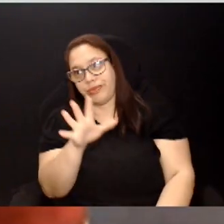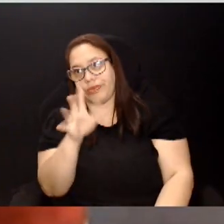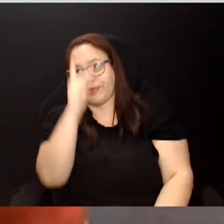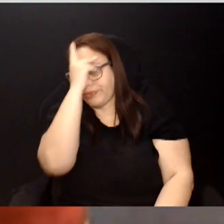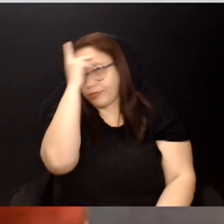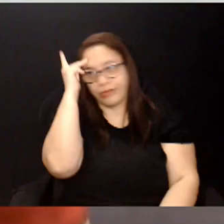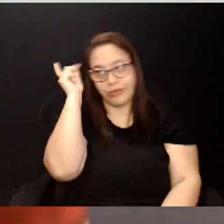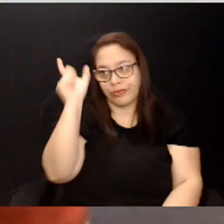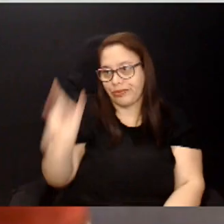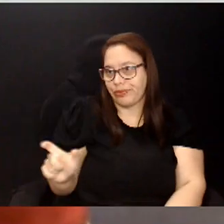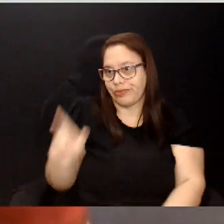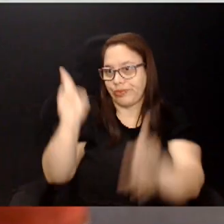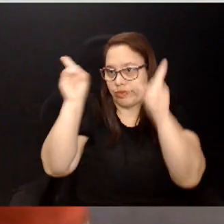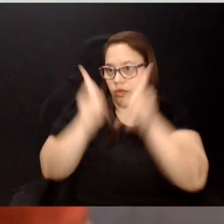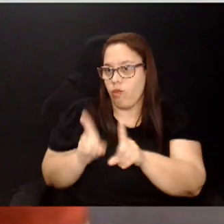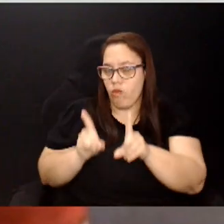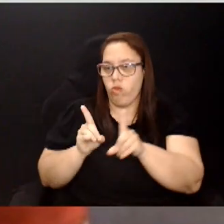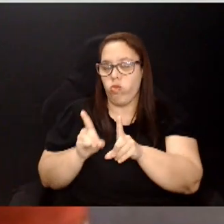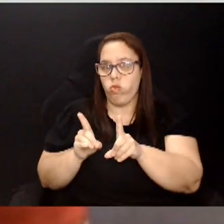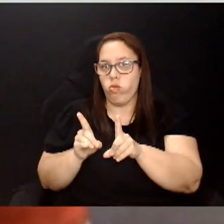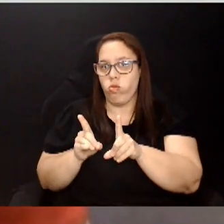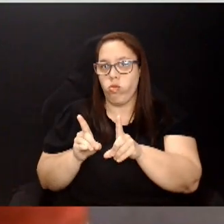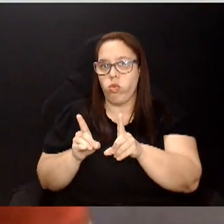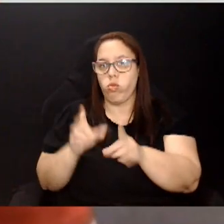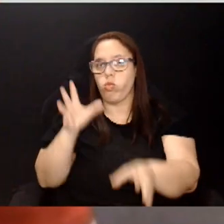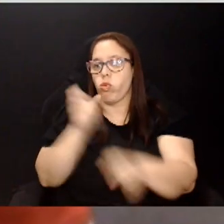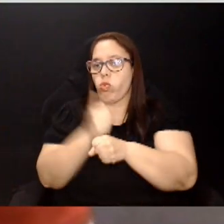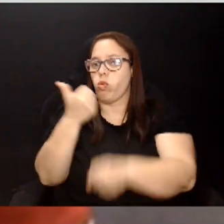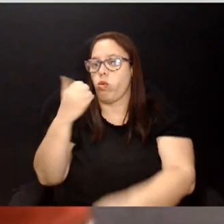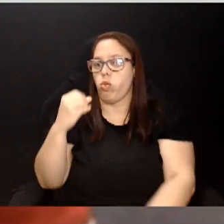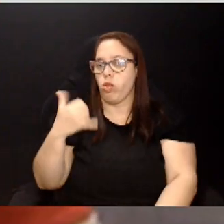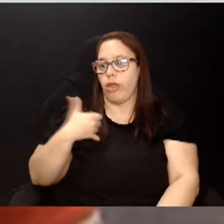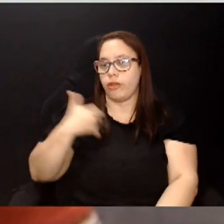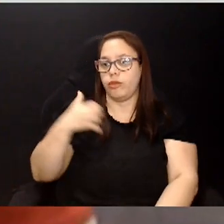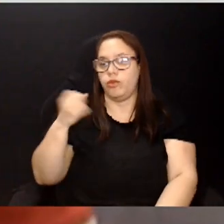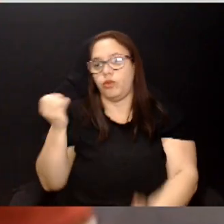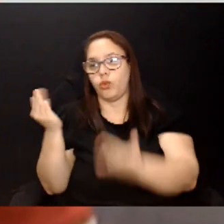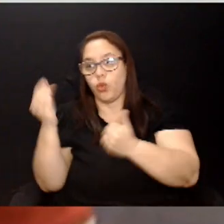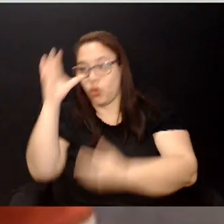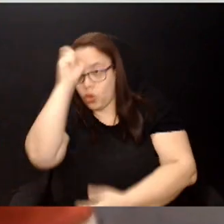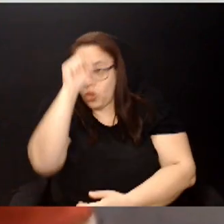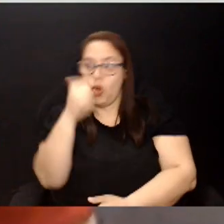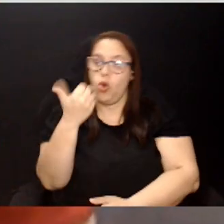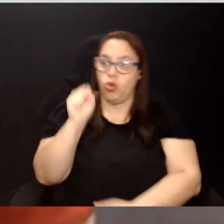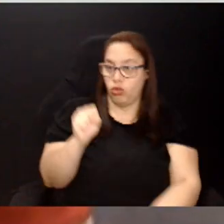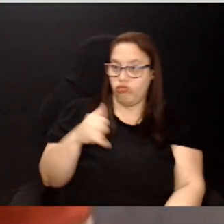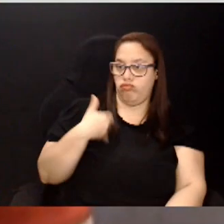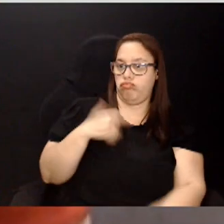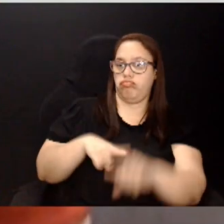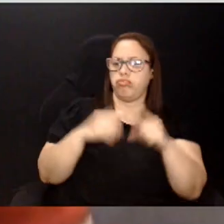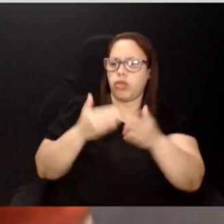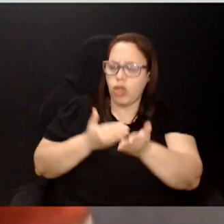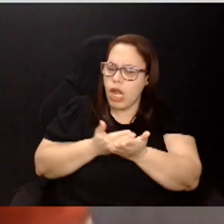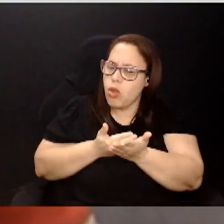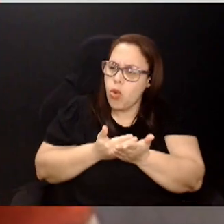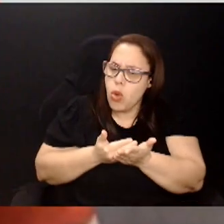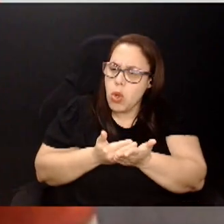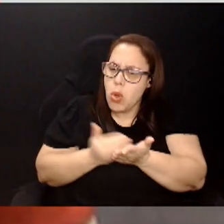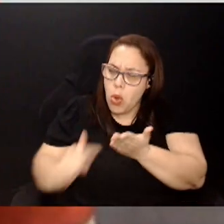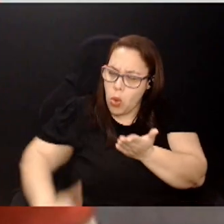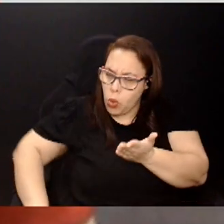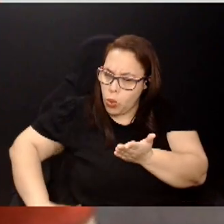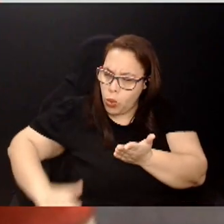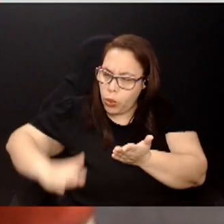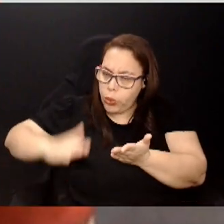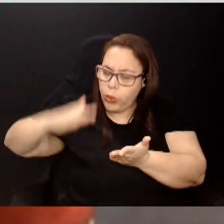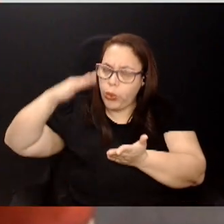com deficiência completou 16 anos, como jovem aprendiz, ou 18, mas desde o início, quando uma pessoa com deficiência